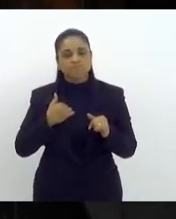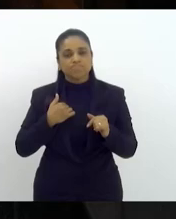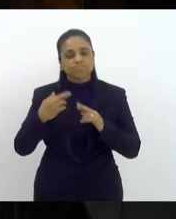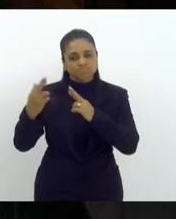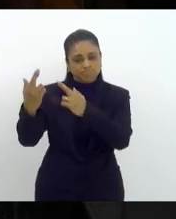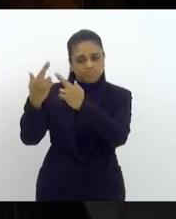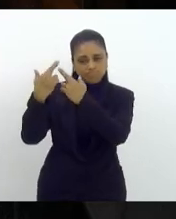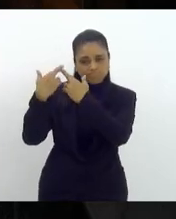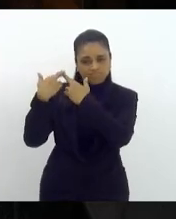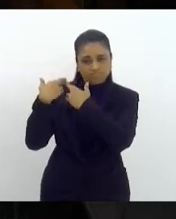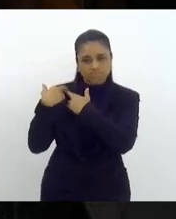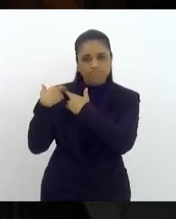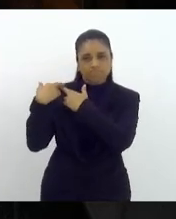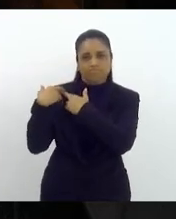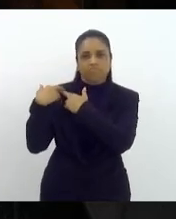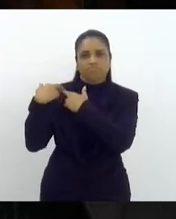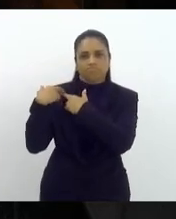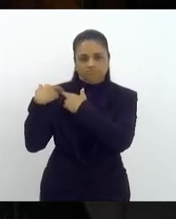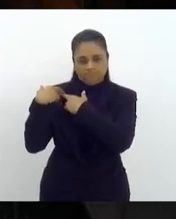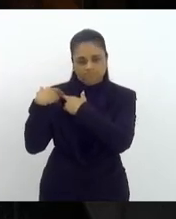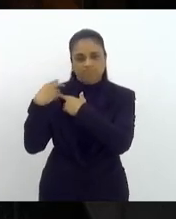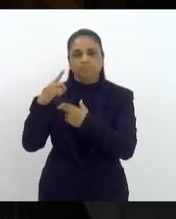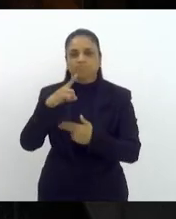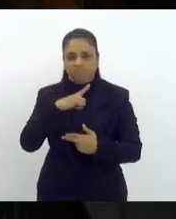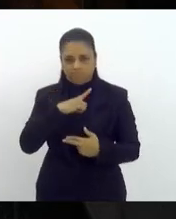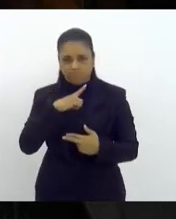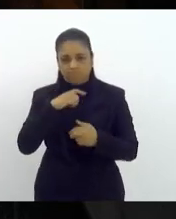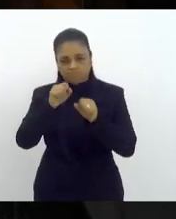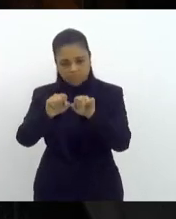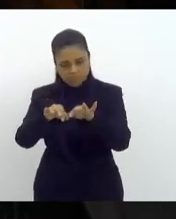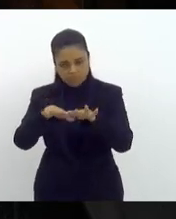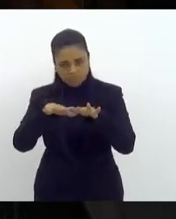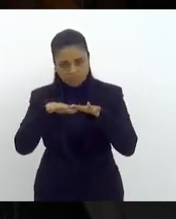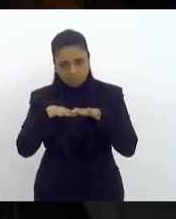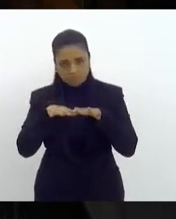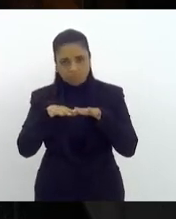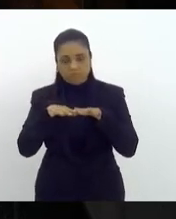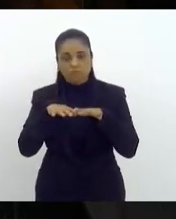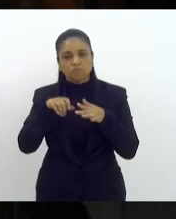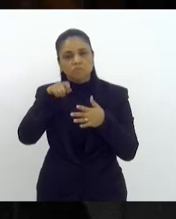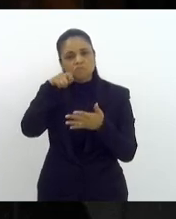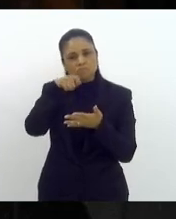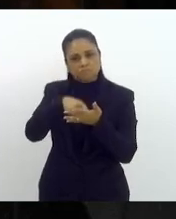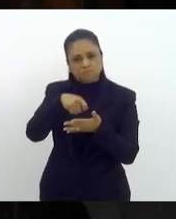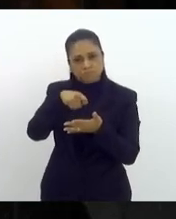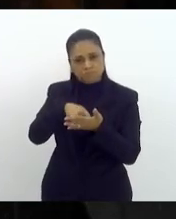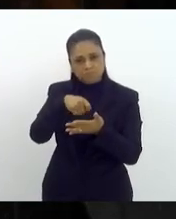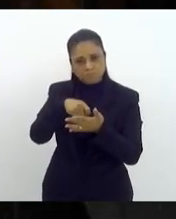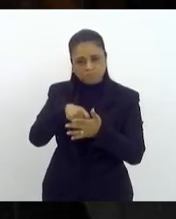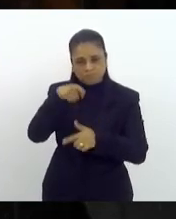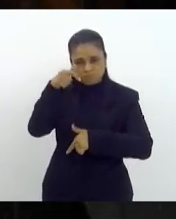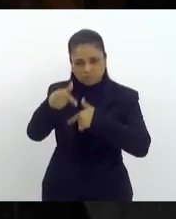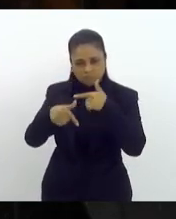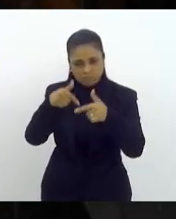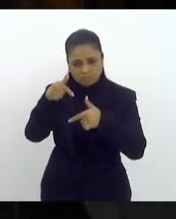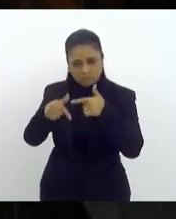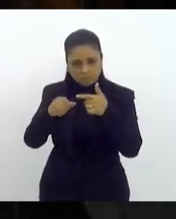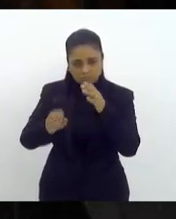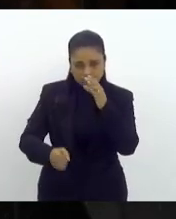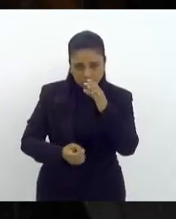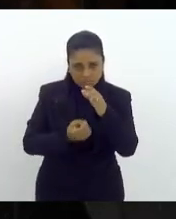responsabilizar aqui nesse Parlamento um dos nossos deveres é criar e